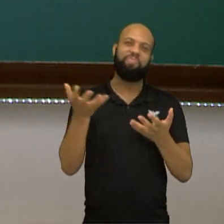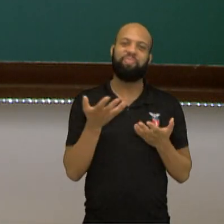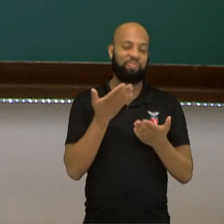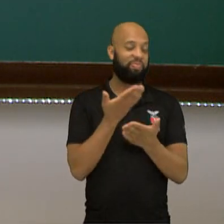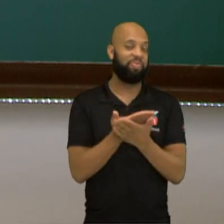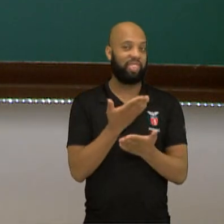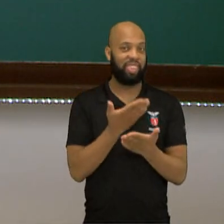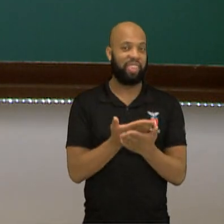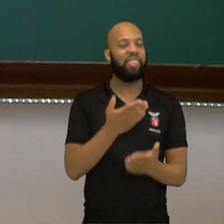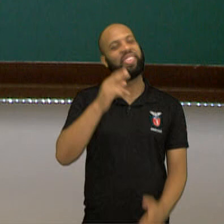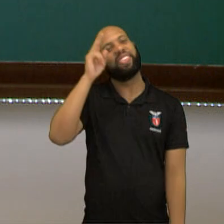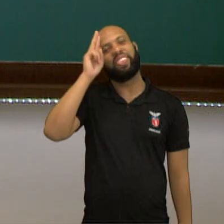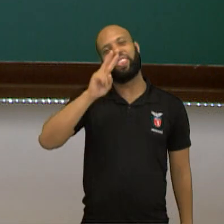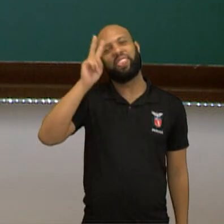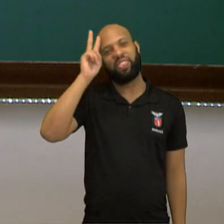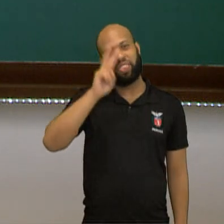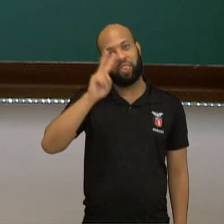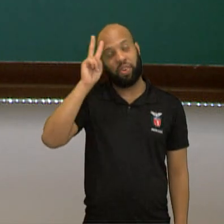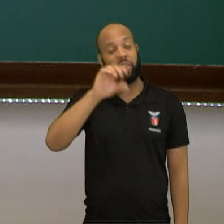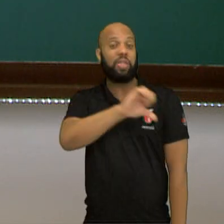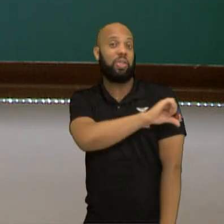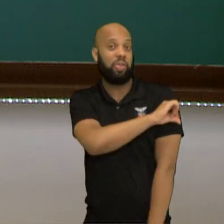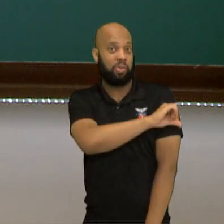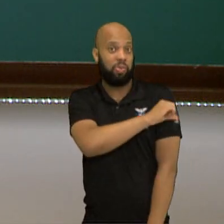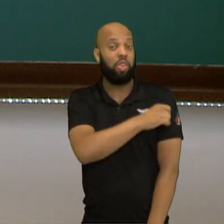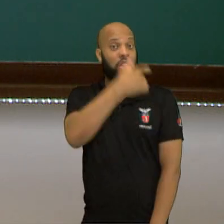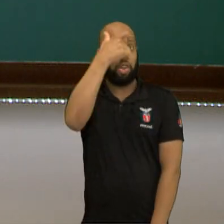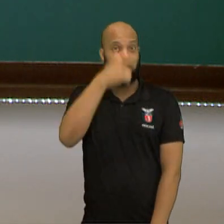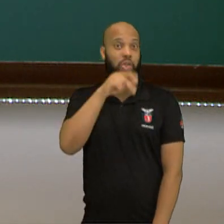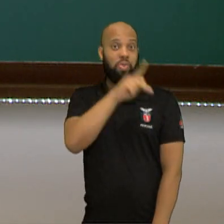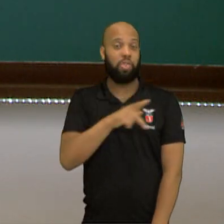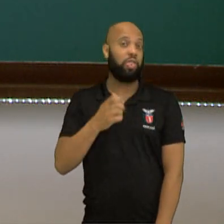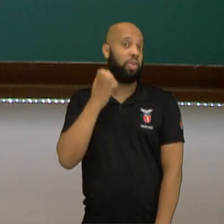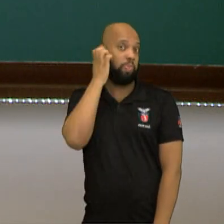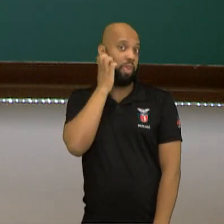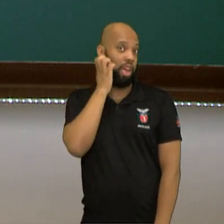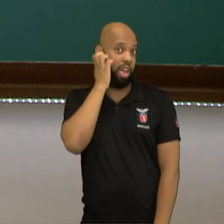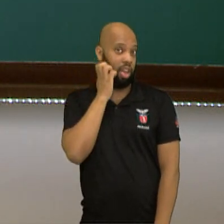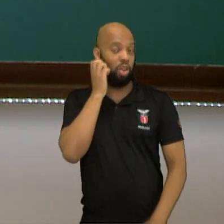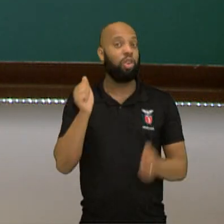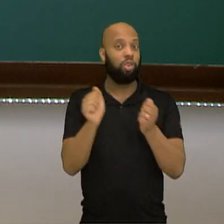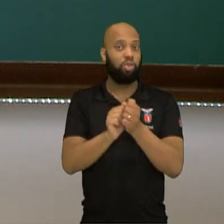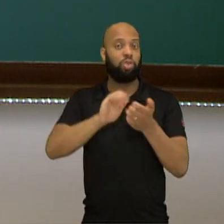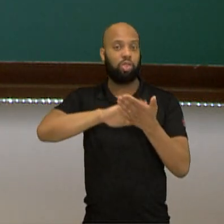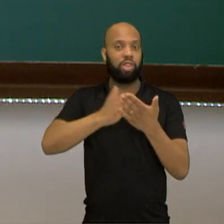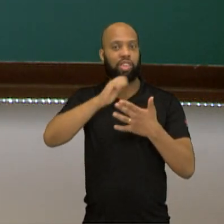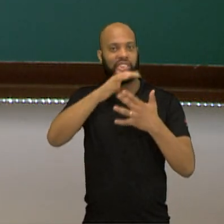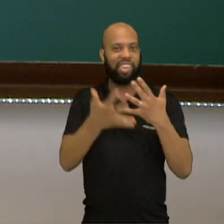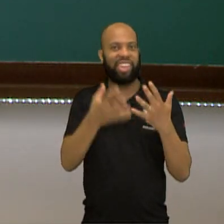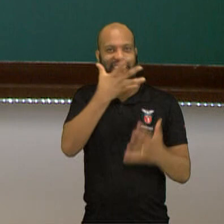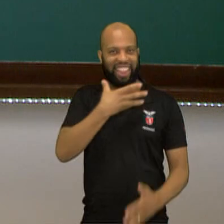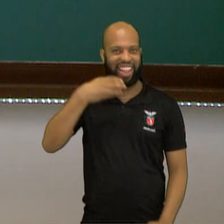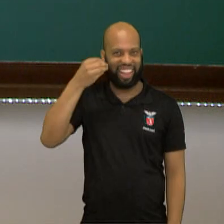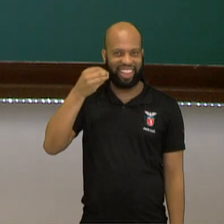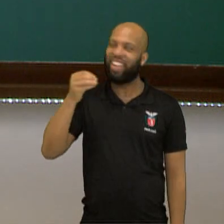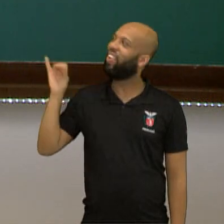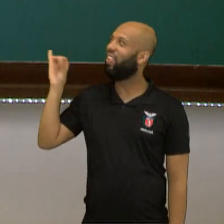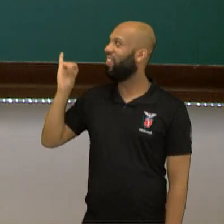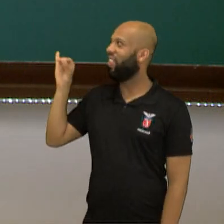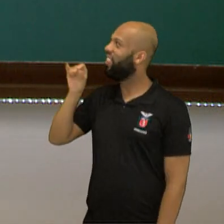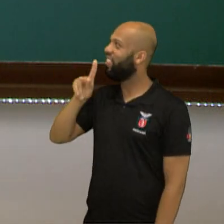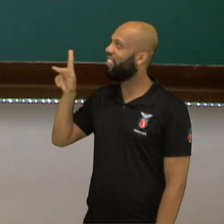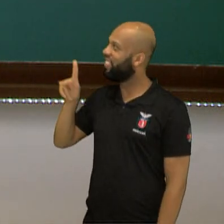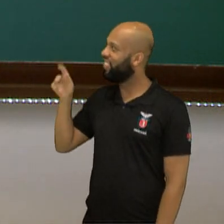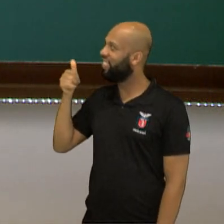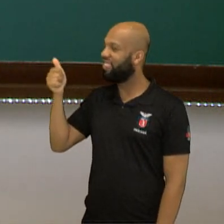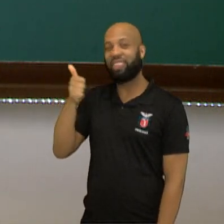Vamos à nossa aula de História do nono ano. Eu sou o professor Marlon, junto comigo, com você nessa aula, tá aqui o Natan, dá